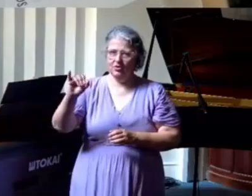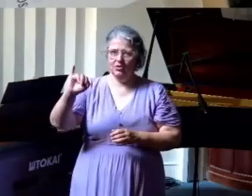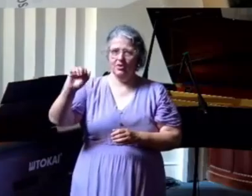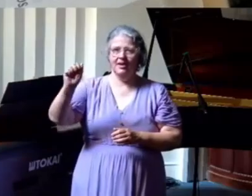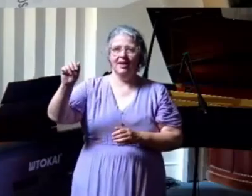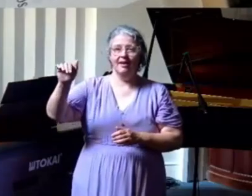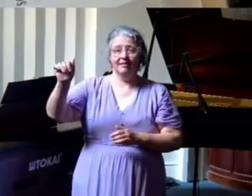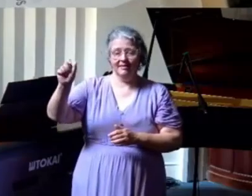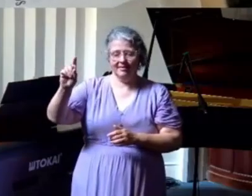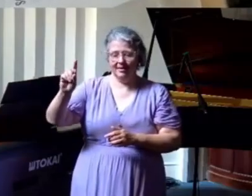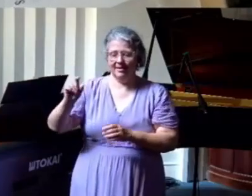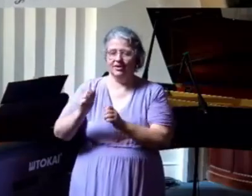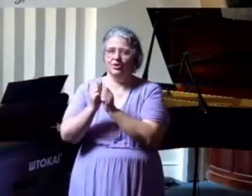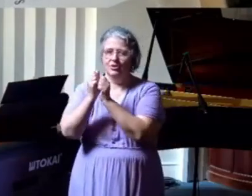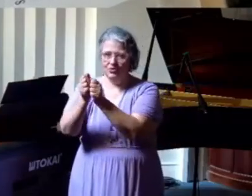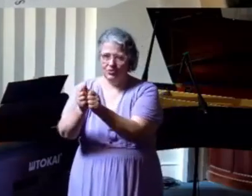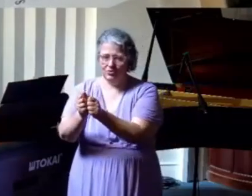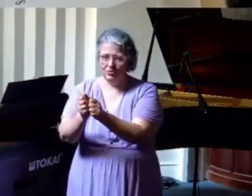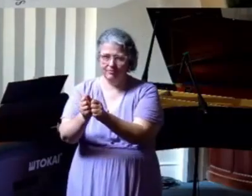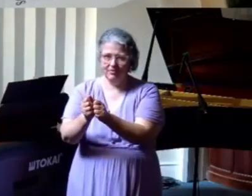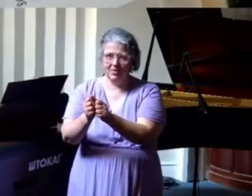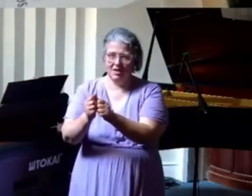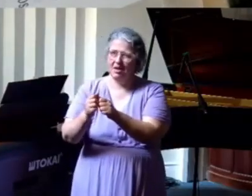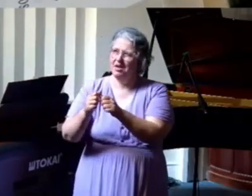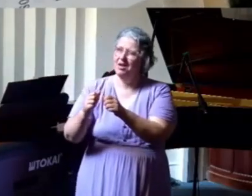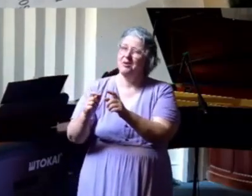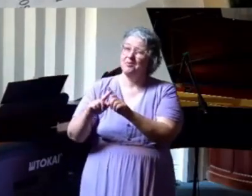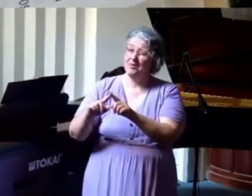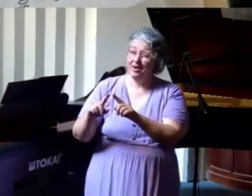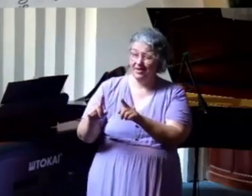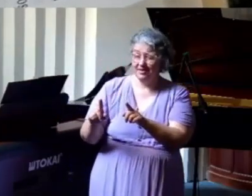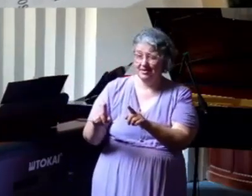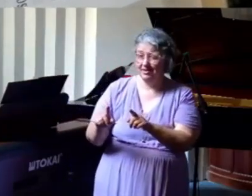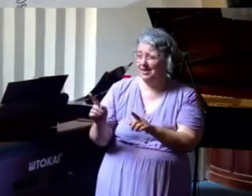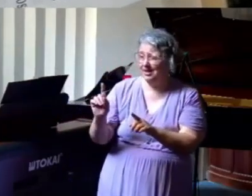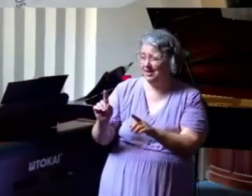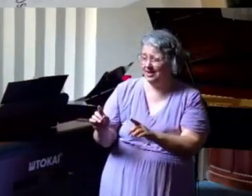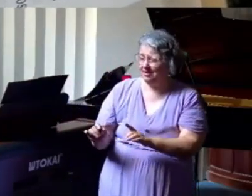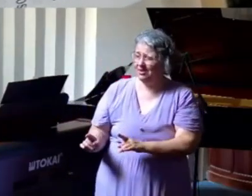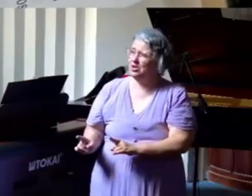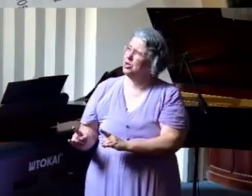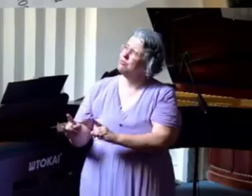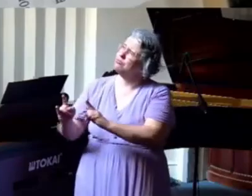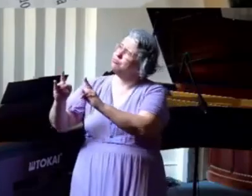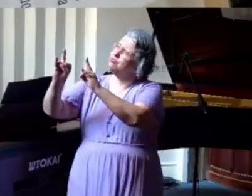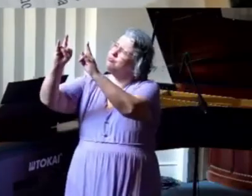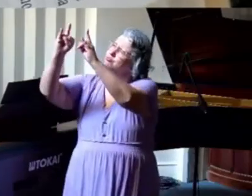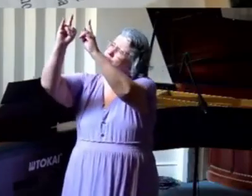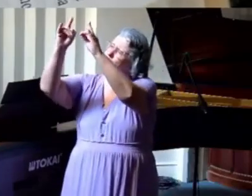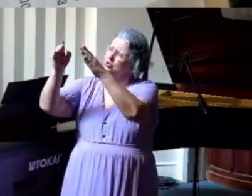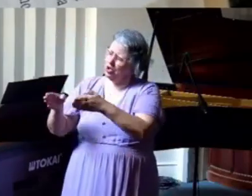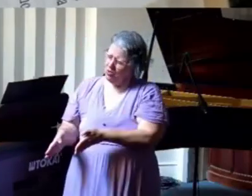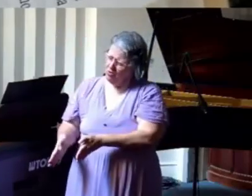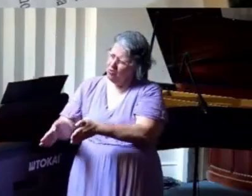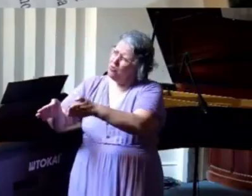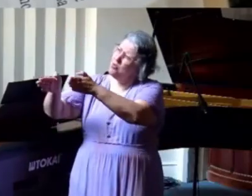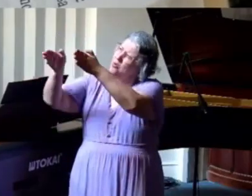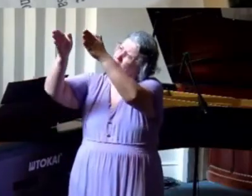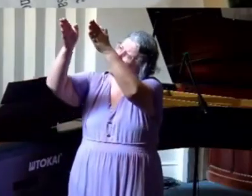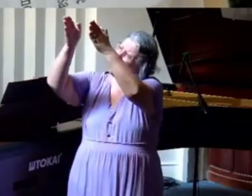foram tirados, e o povo ainda sacrificava e queimava incenso